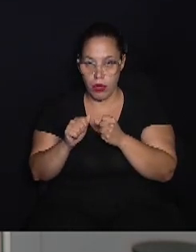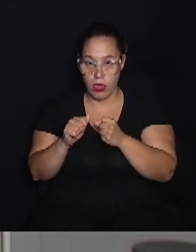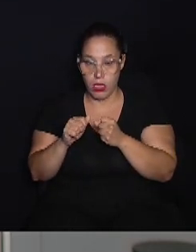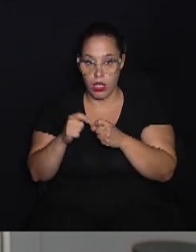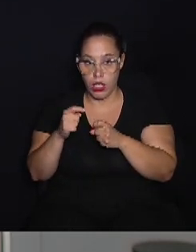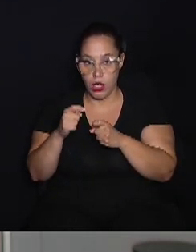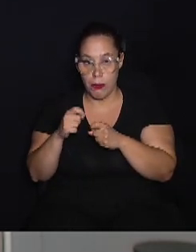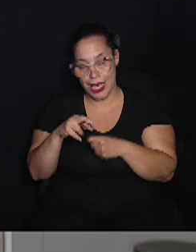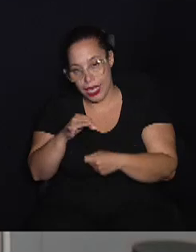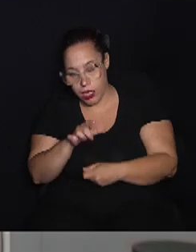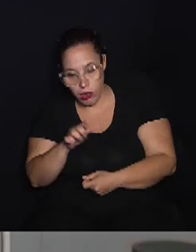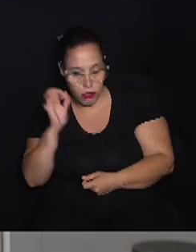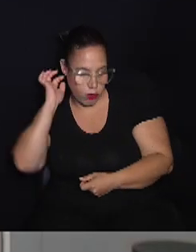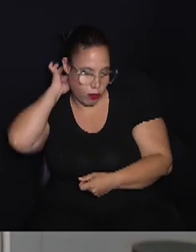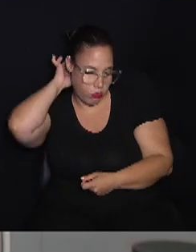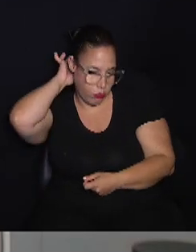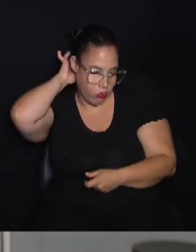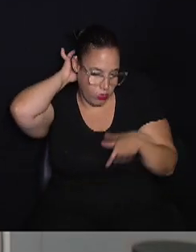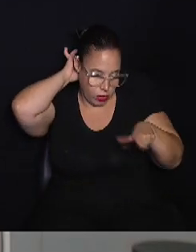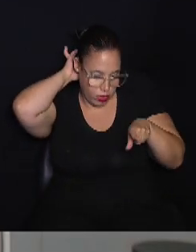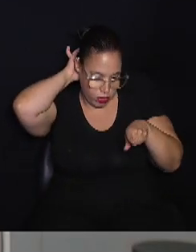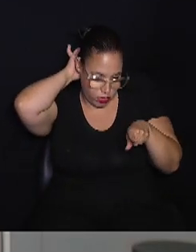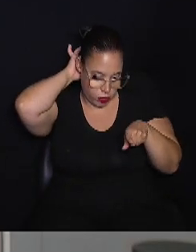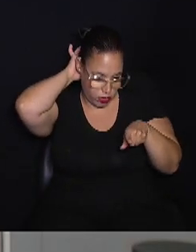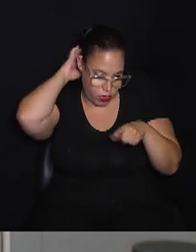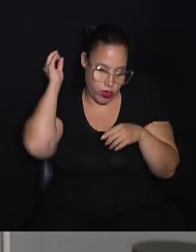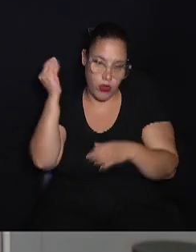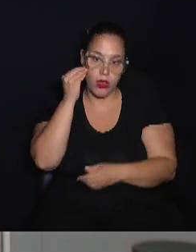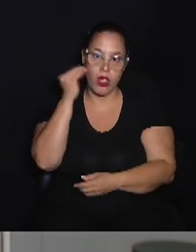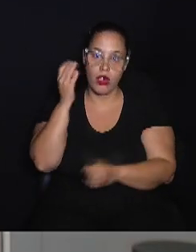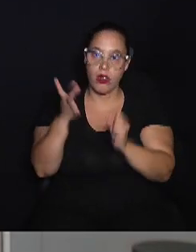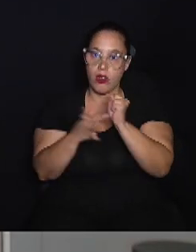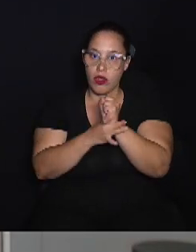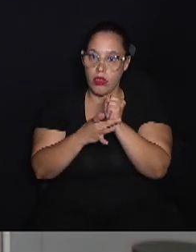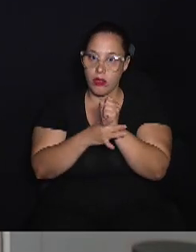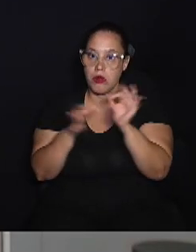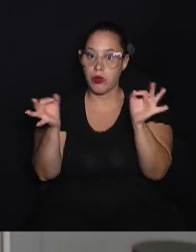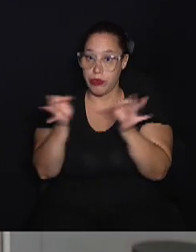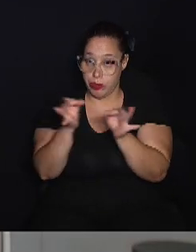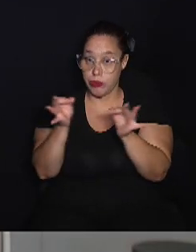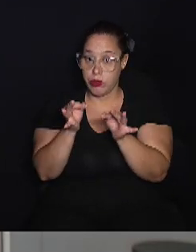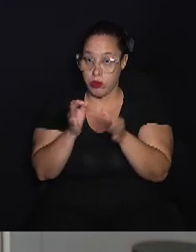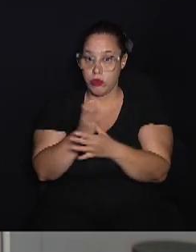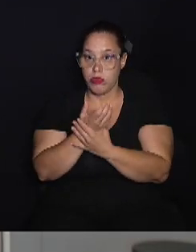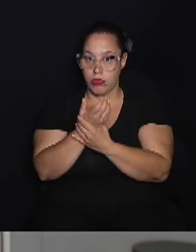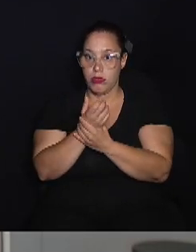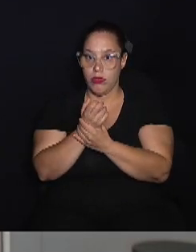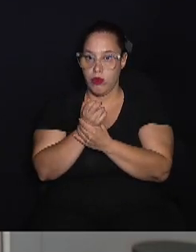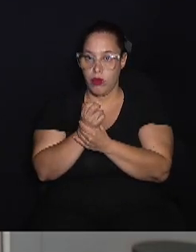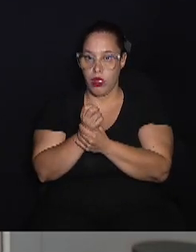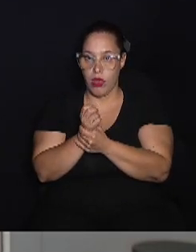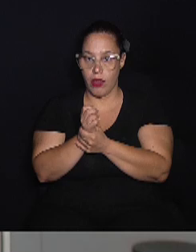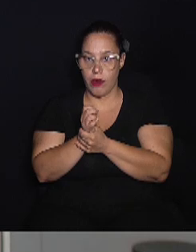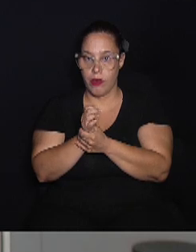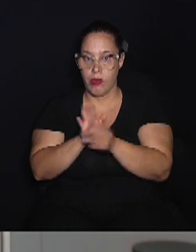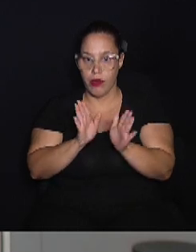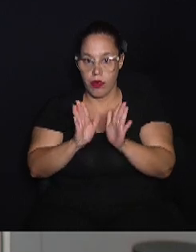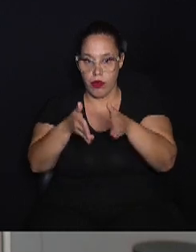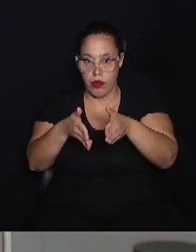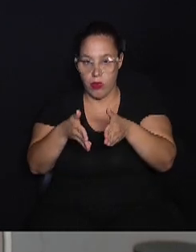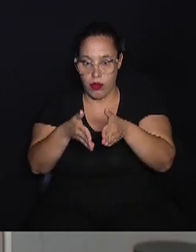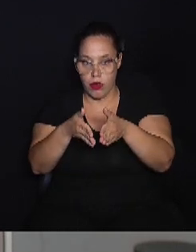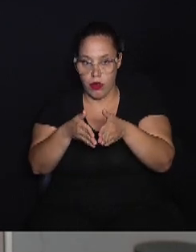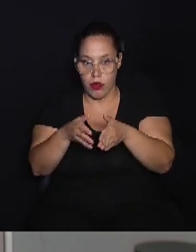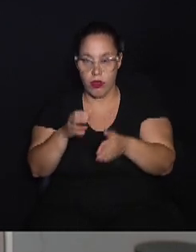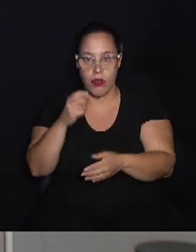eh e aí esse produto tem testes de segurança e eficácia né então e se ele for endereçado para utilizar em